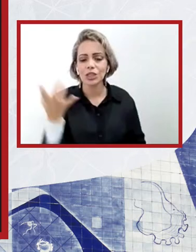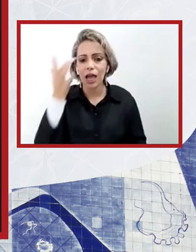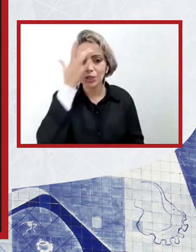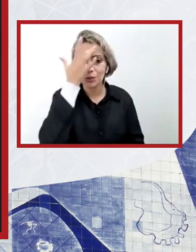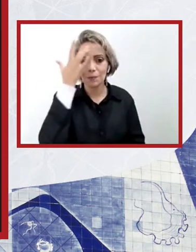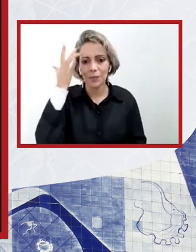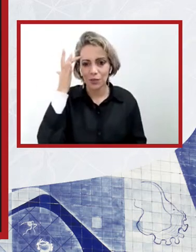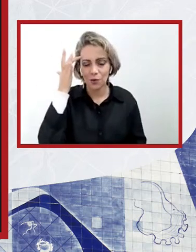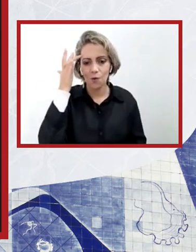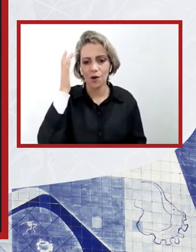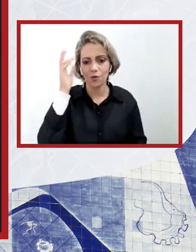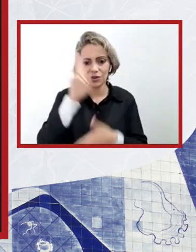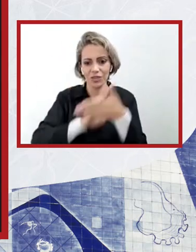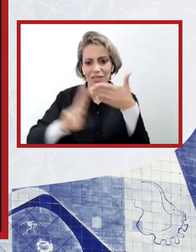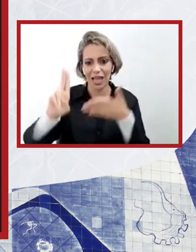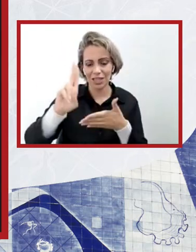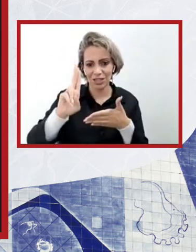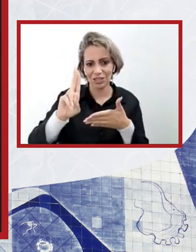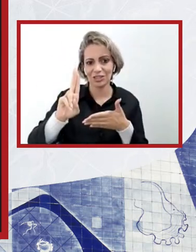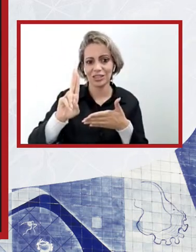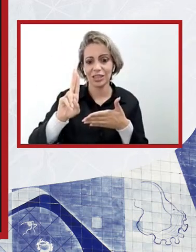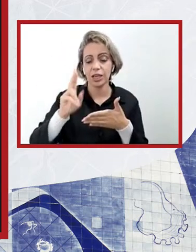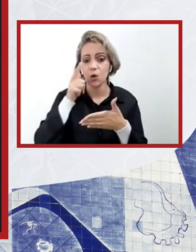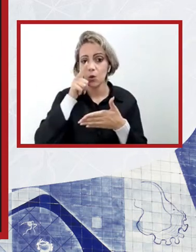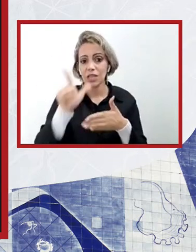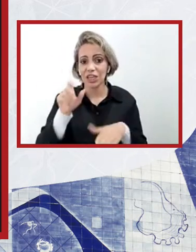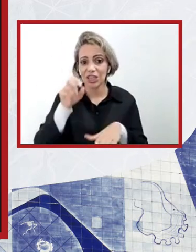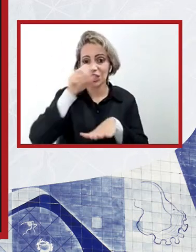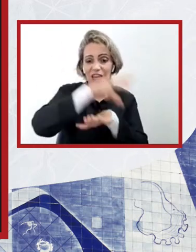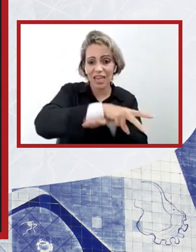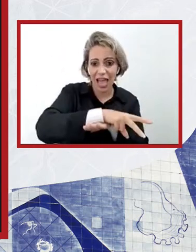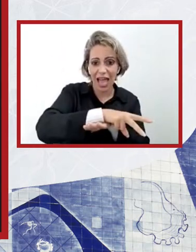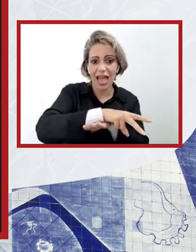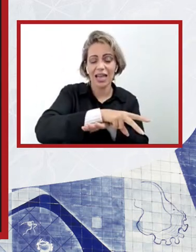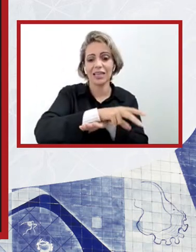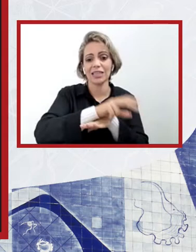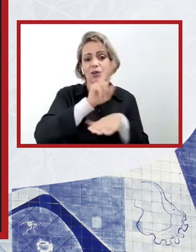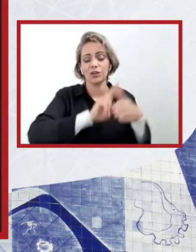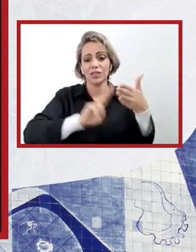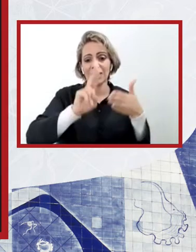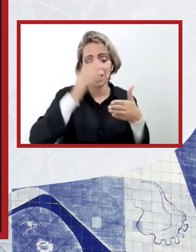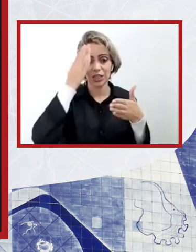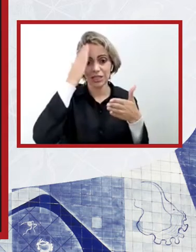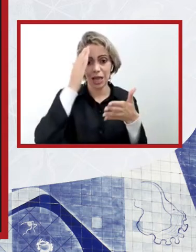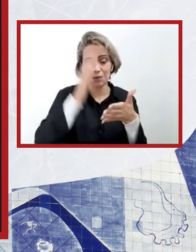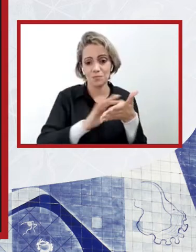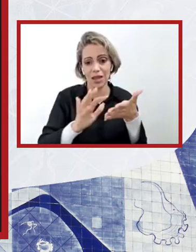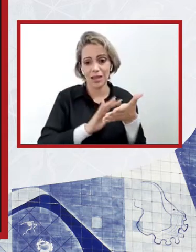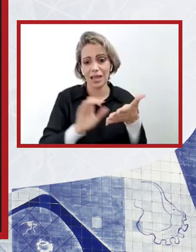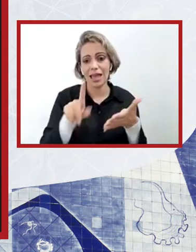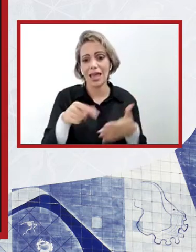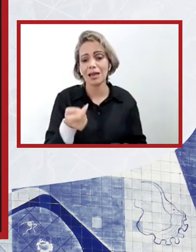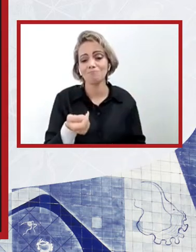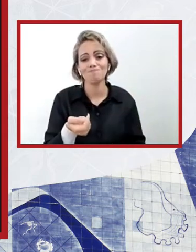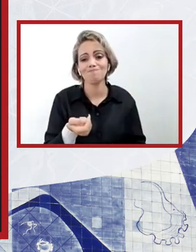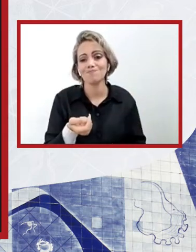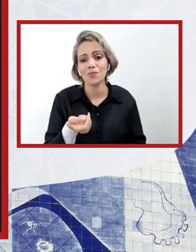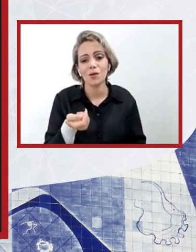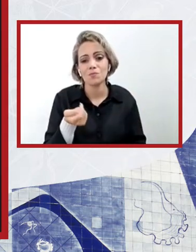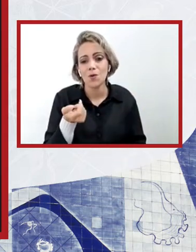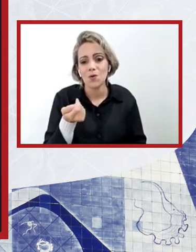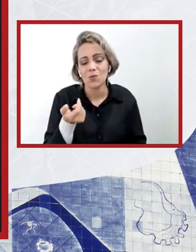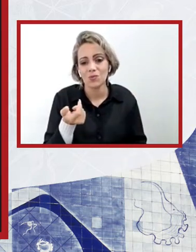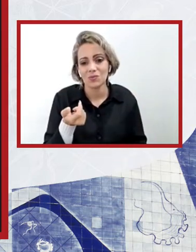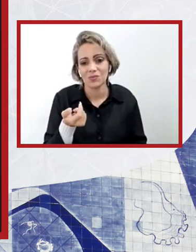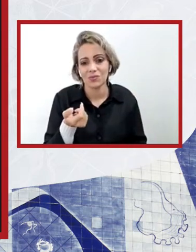e que sabem braille. Você diz, ah, não, traduz os textos que você vai distribuir para braille. Não adianta. Não adianta,